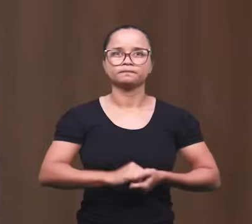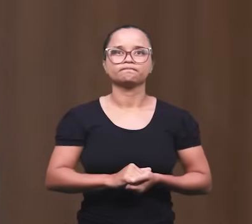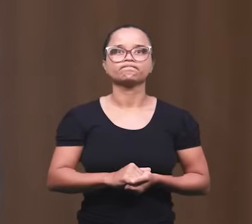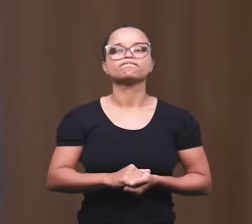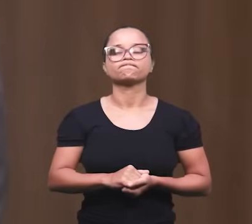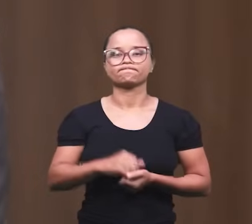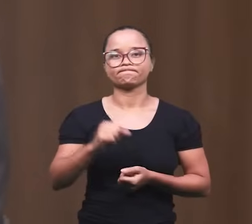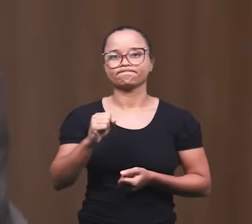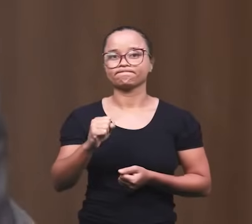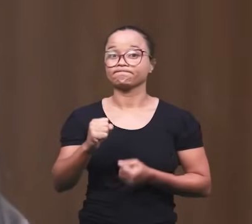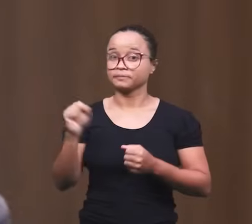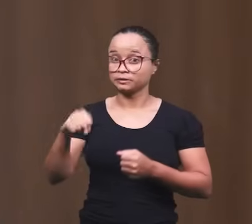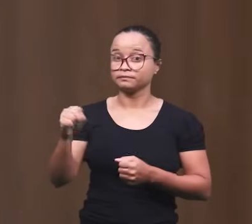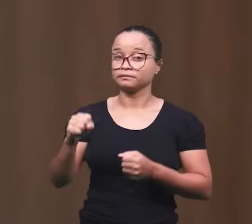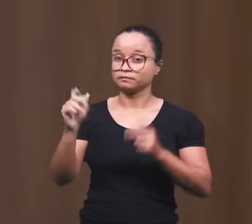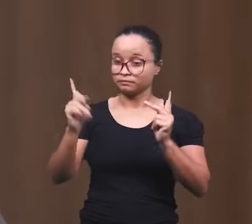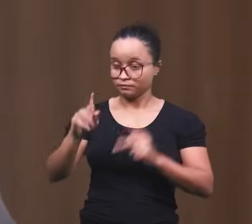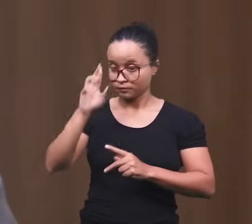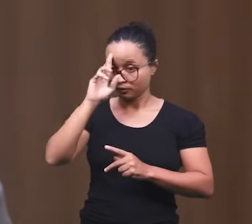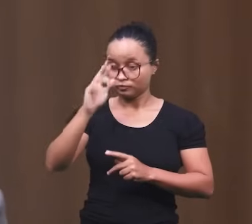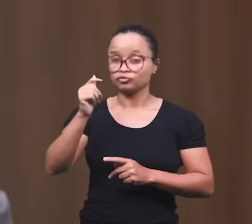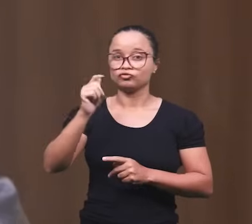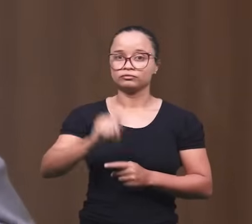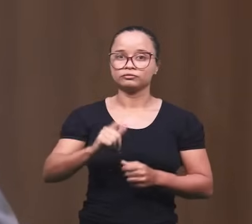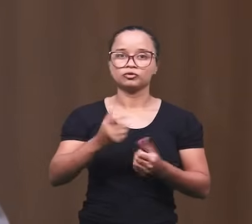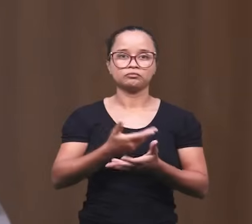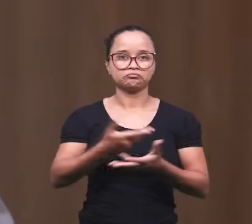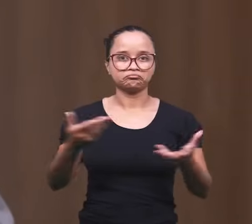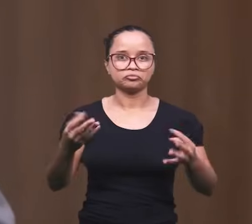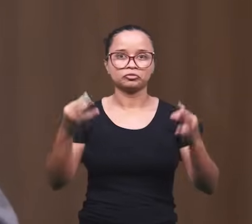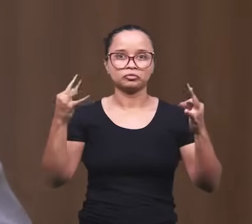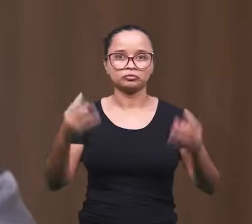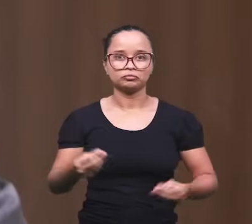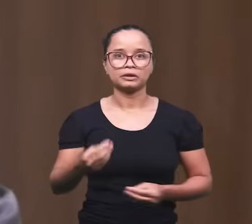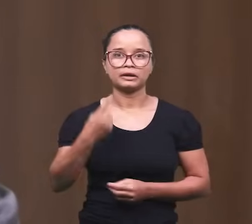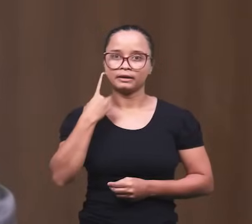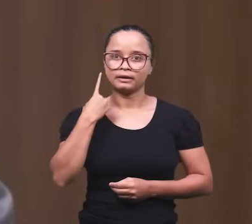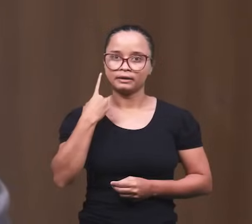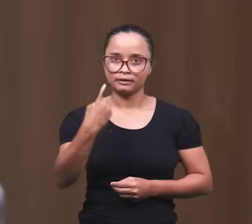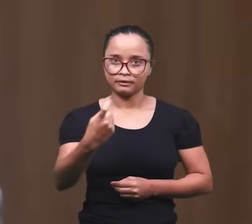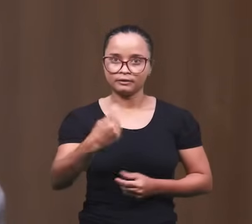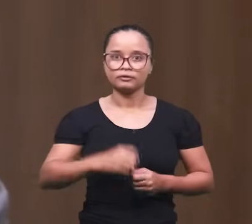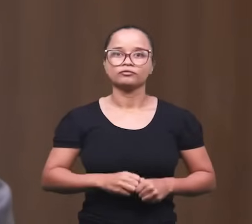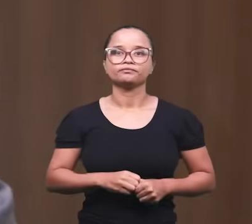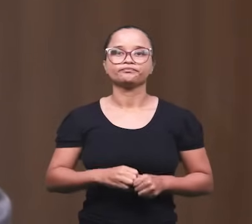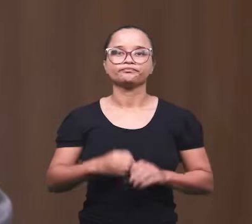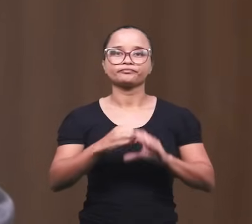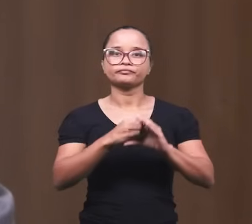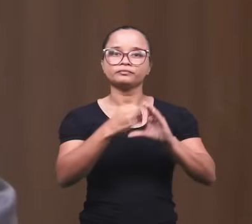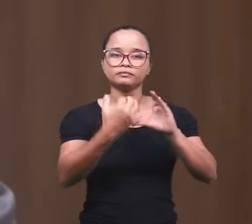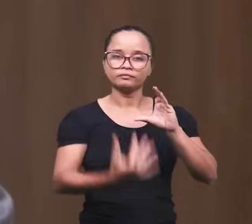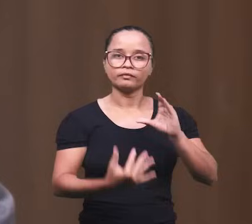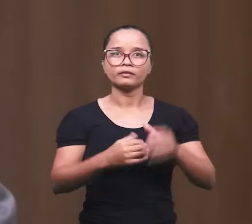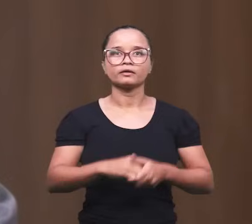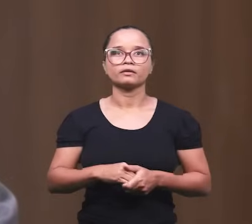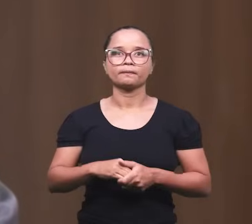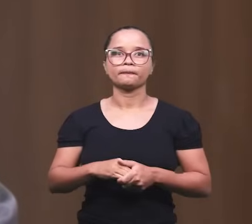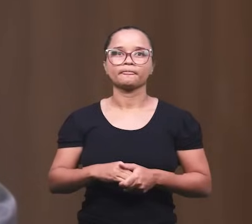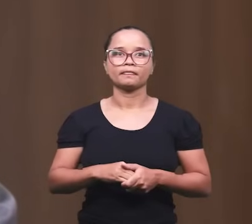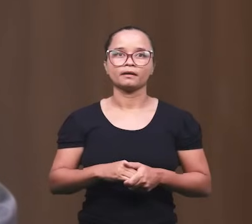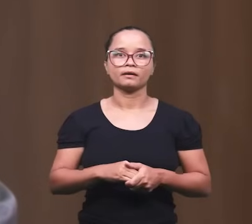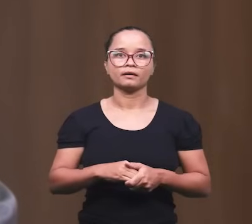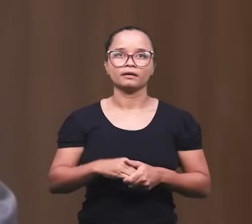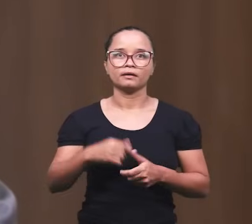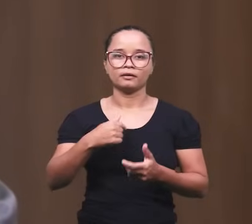sim a paz do Senhor mais uma vez a a todos né é muito interessante esse aspecto eu eu vou começar com